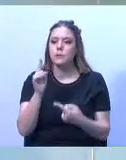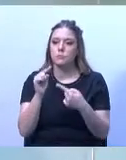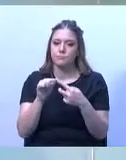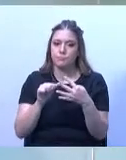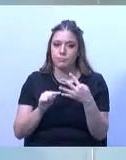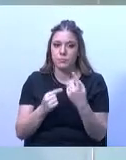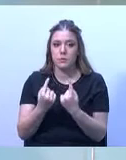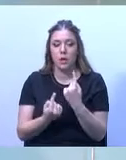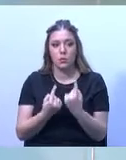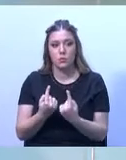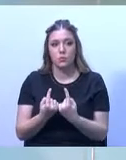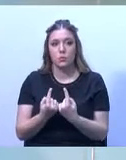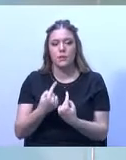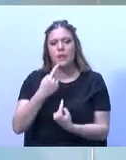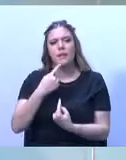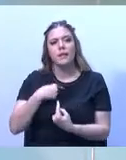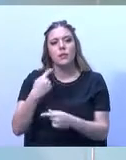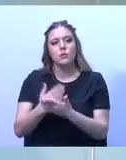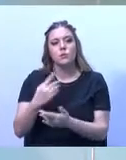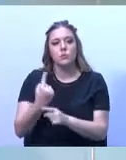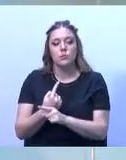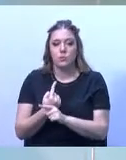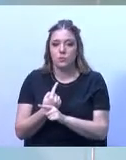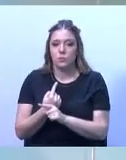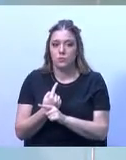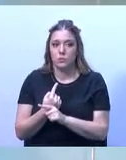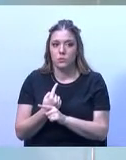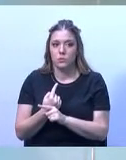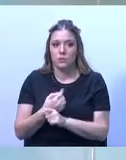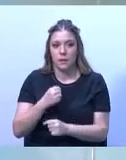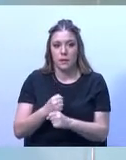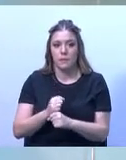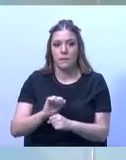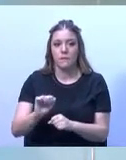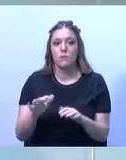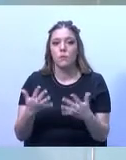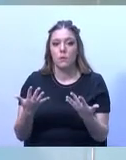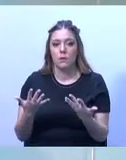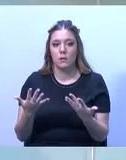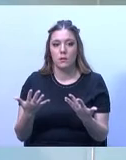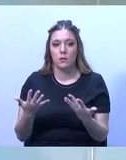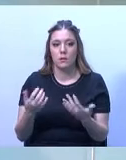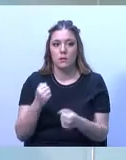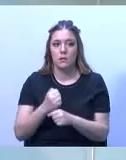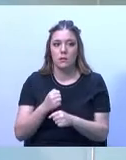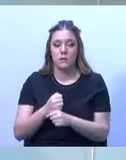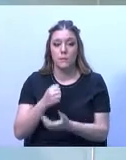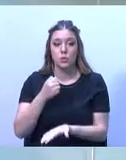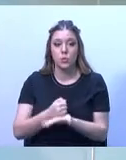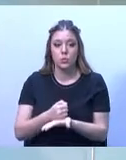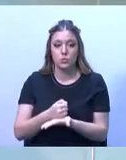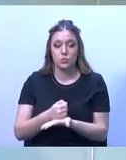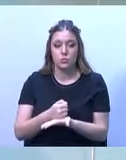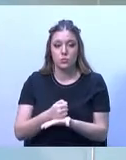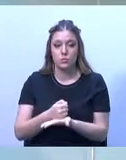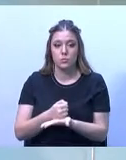pontos. Diga-me só uma coisa. Qual é a sua atividade profissional? Sou profissional de seguros. Desculpe?